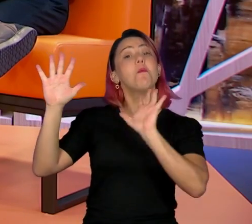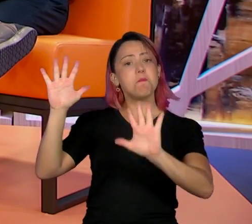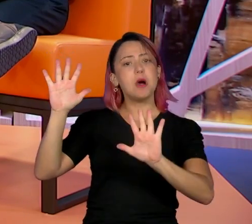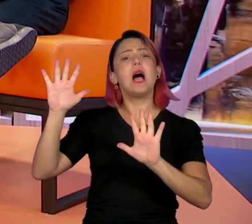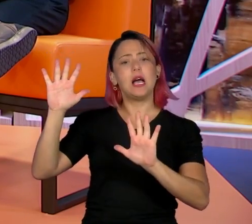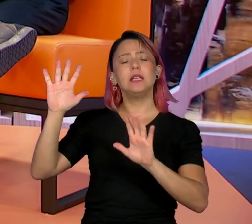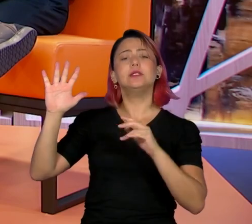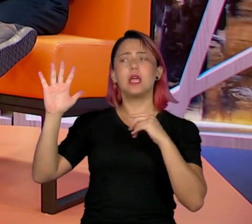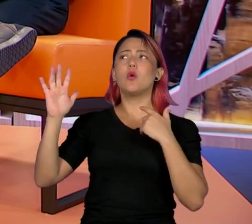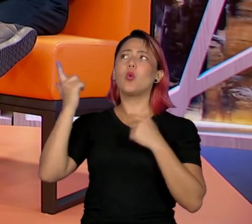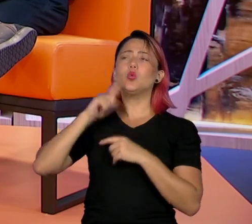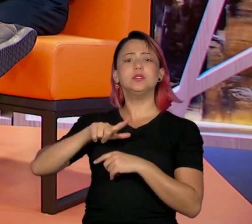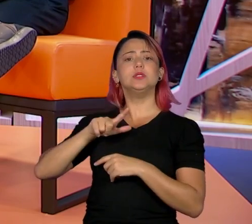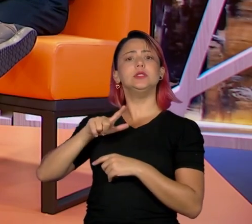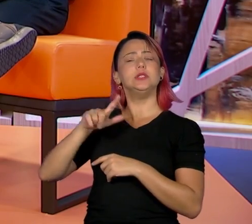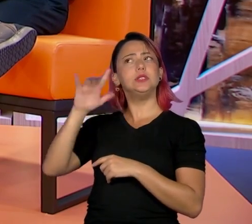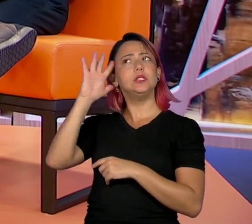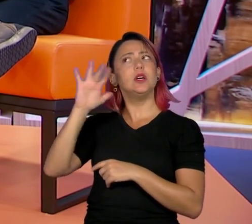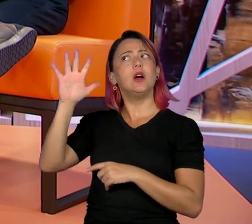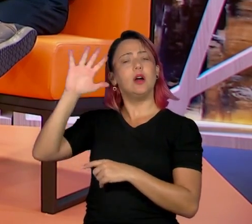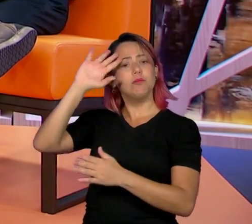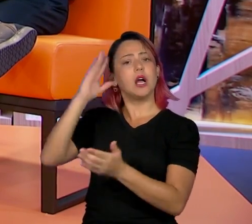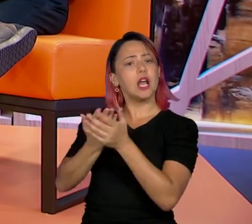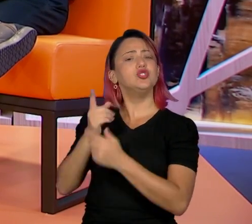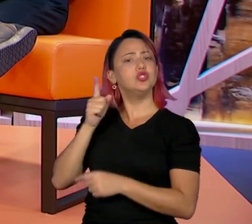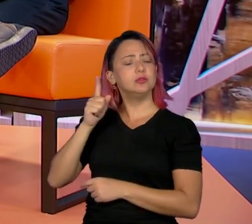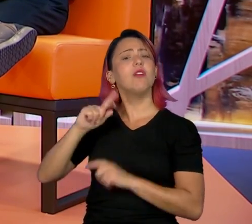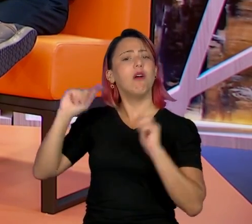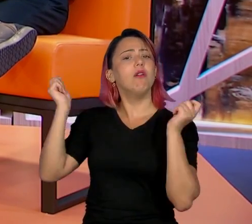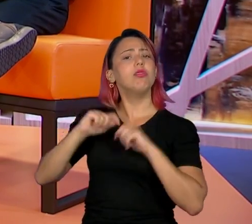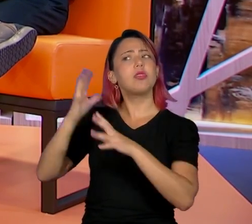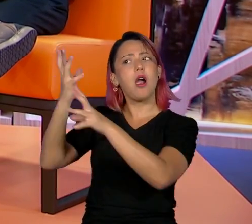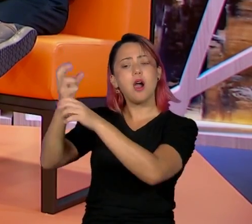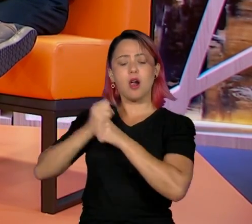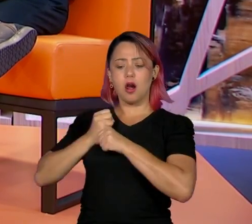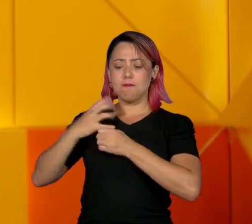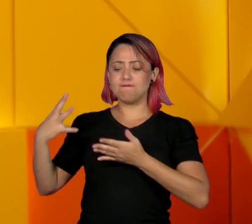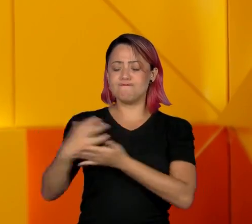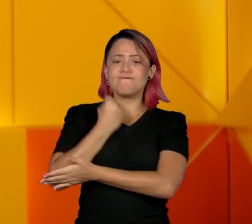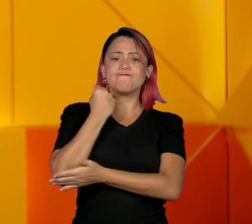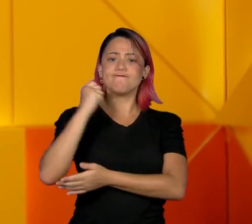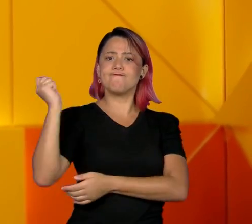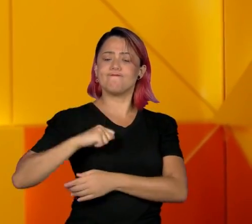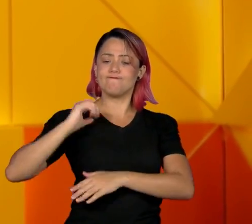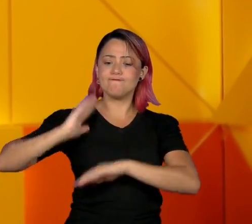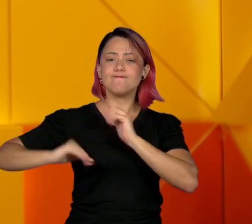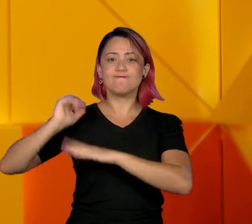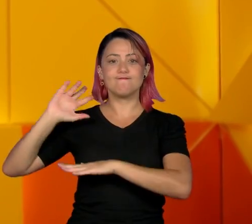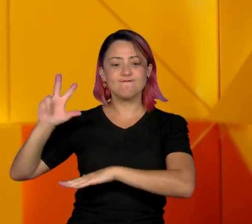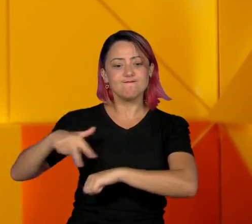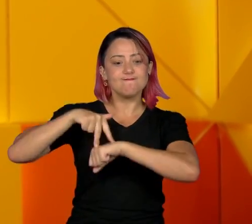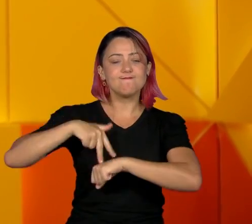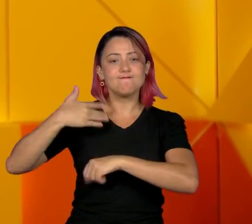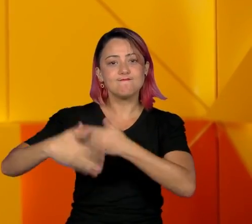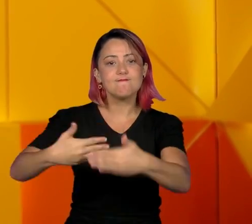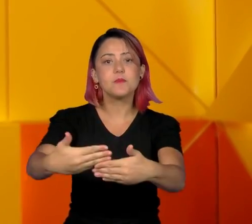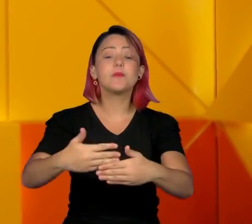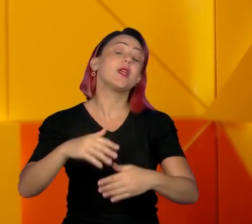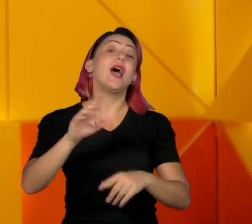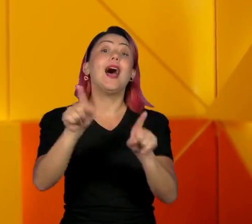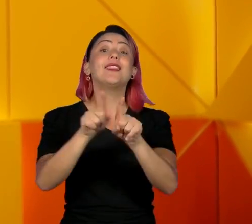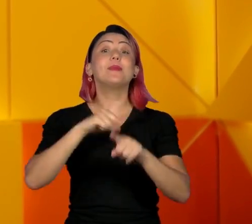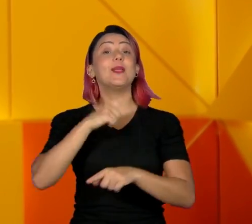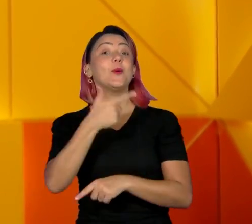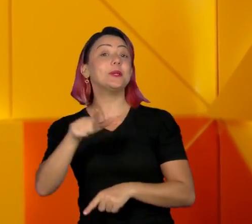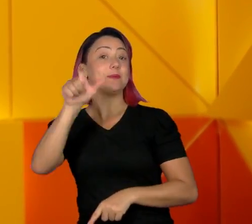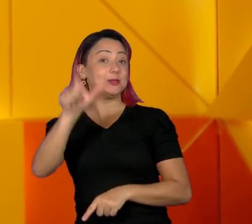fui pragmática dentro da minha construção, da sua construção. E não do que estava imposto, né? Tem uma outra pessoa que eu quero te mostrar que também